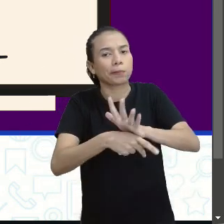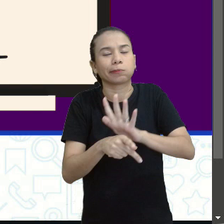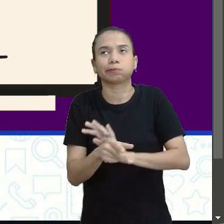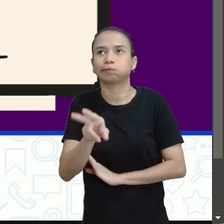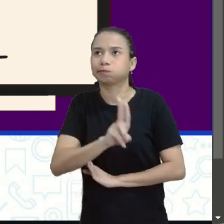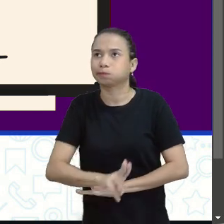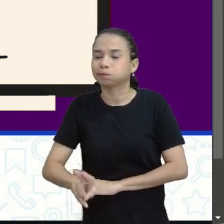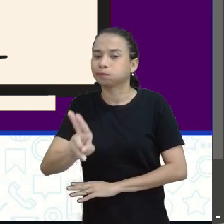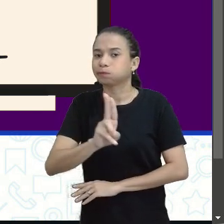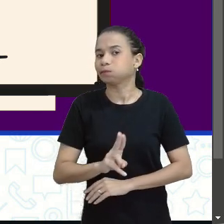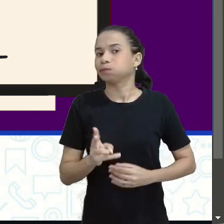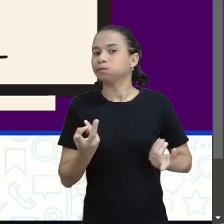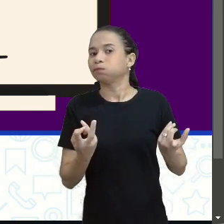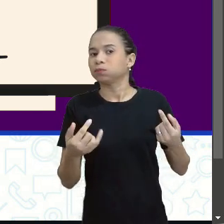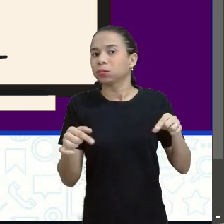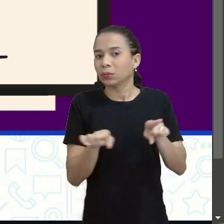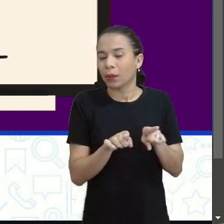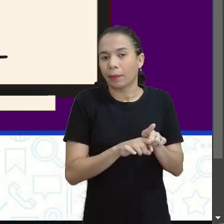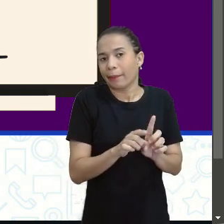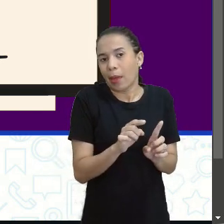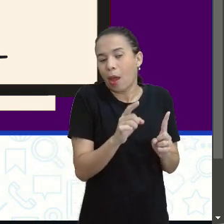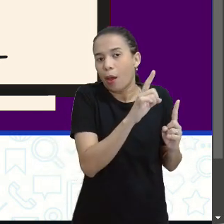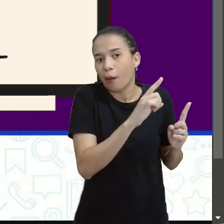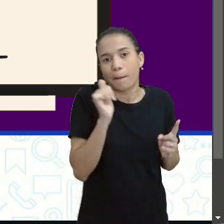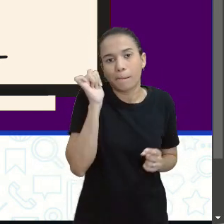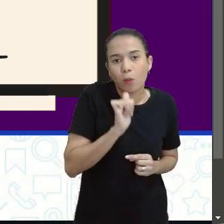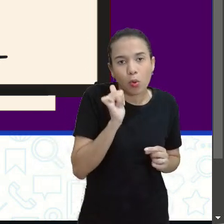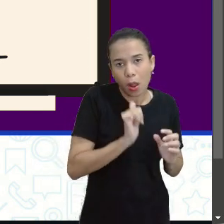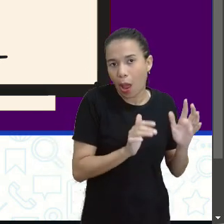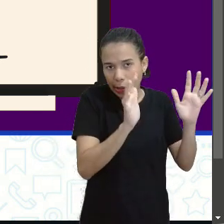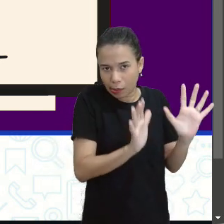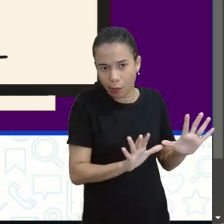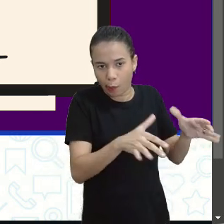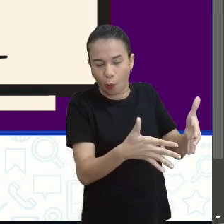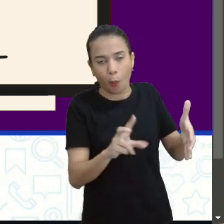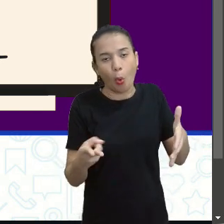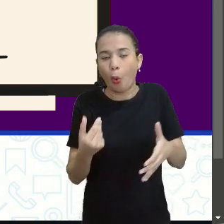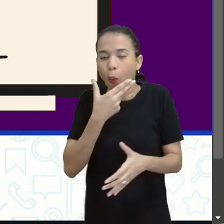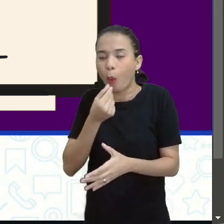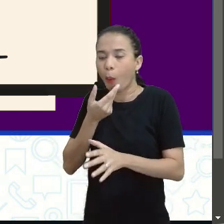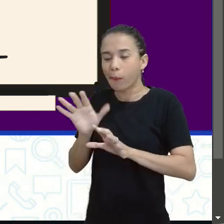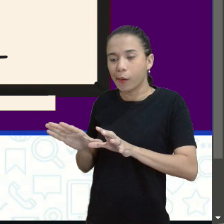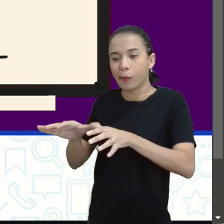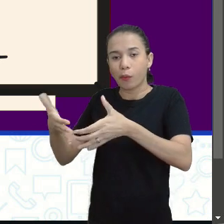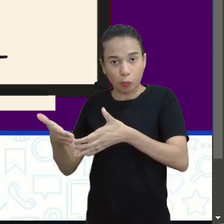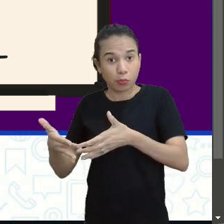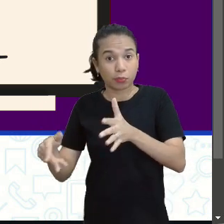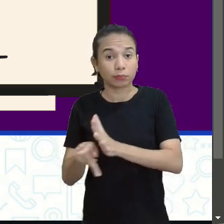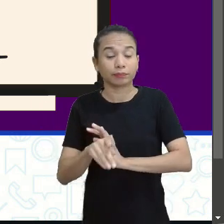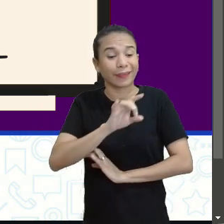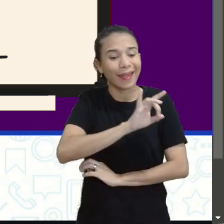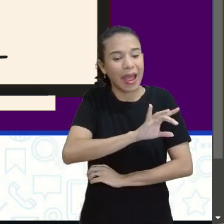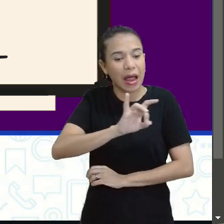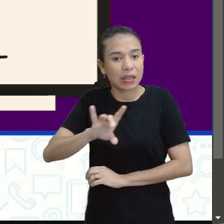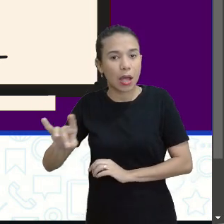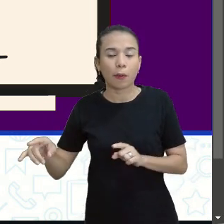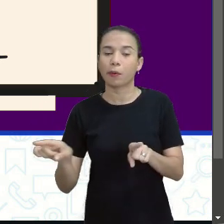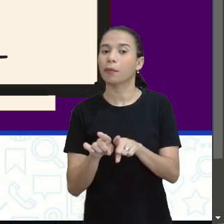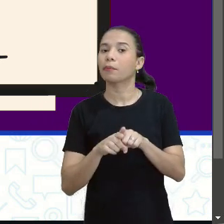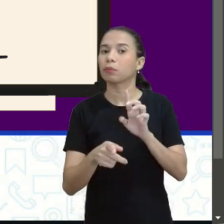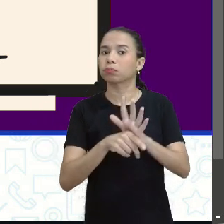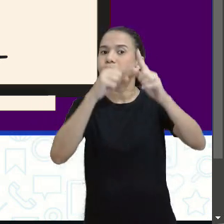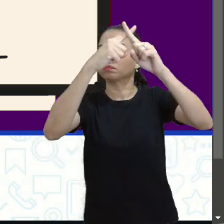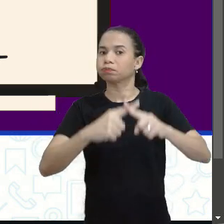tanto no feminino quanto no masculino. E cada uma conta com suas